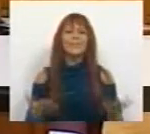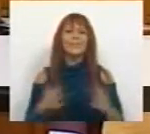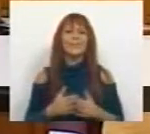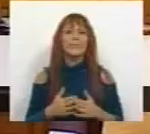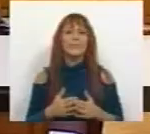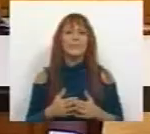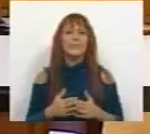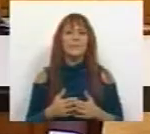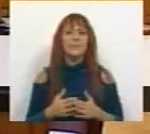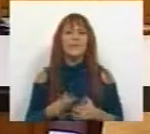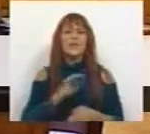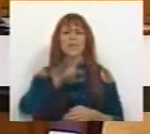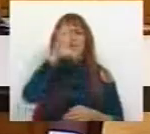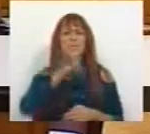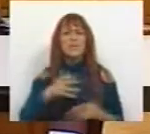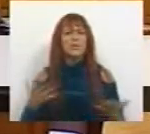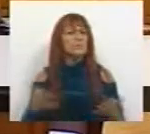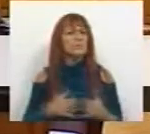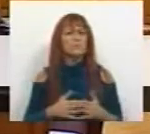E, Sr. Ministro,